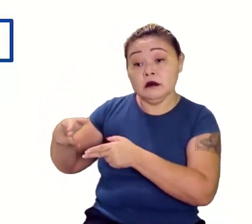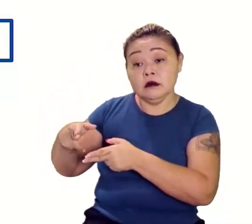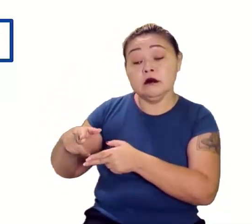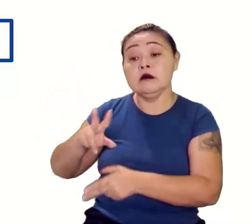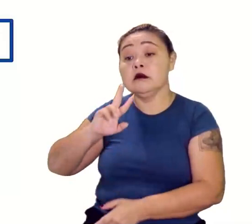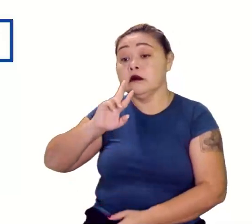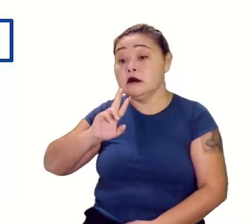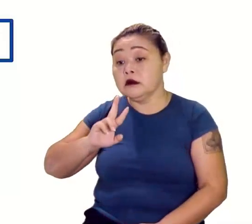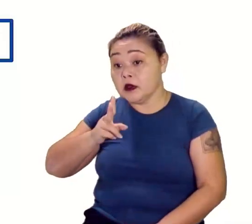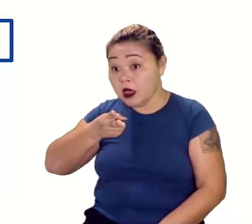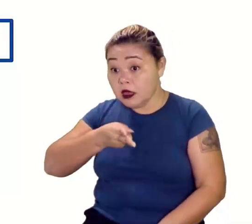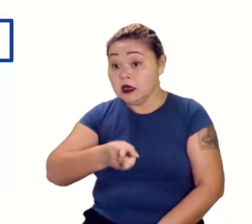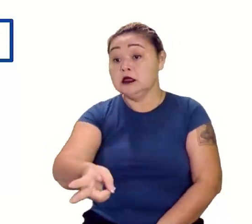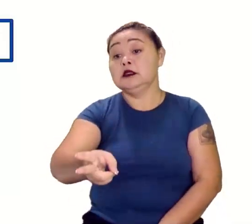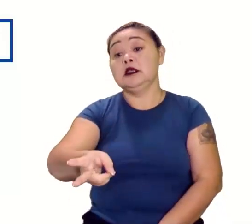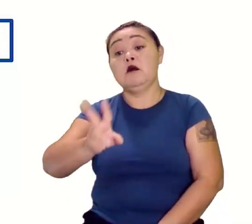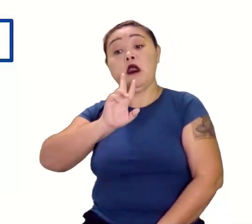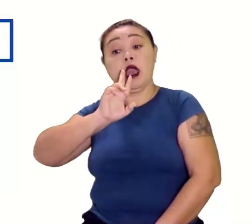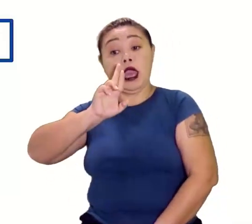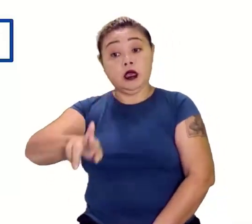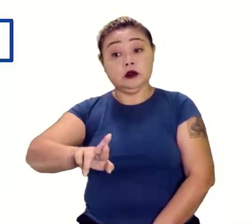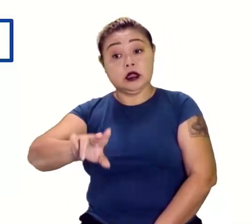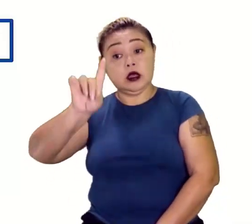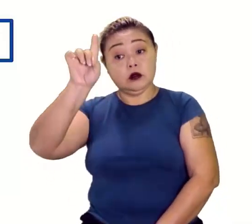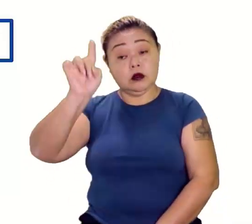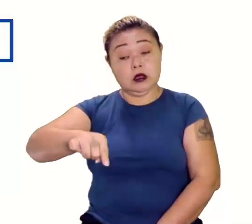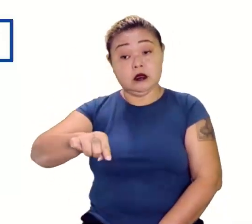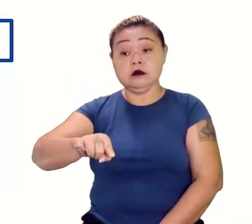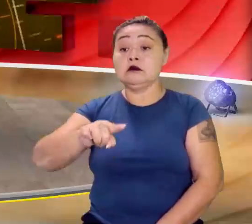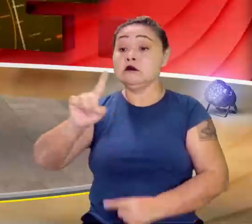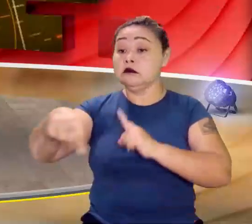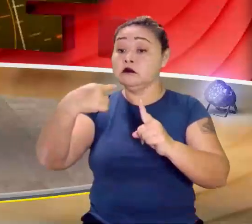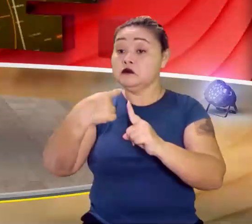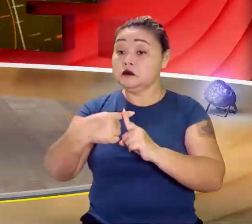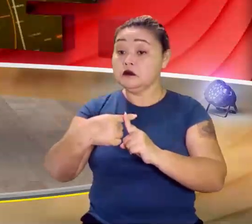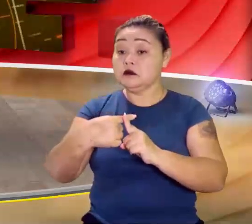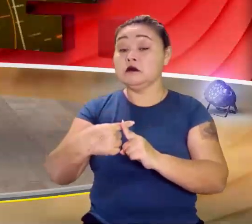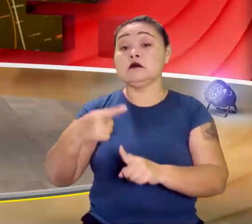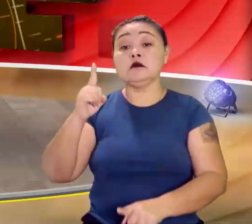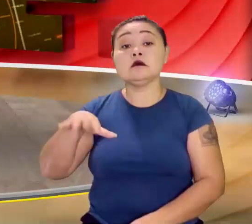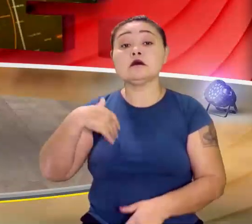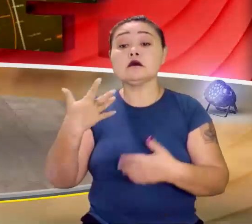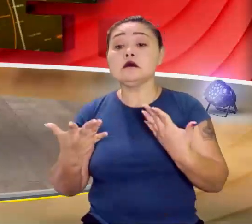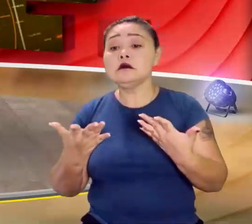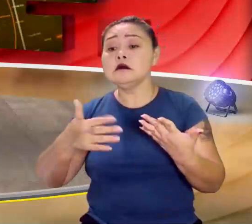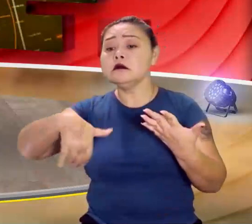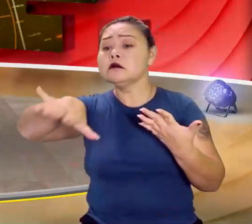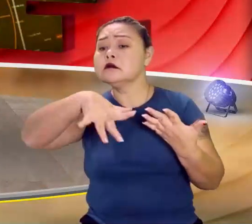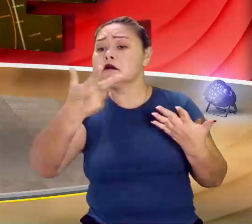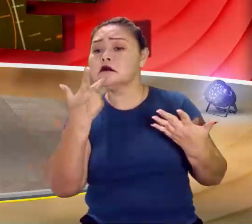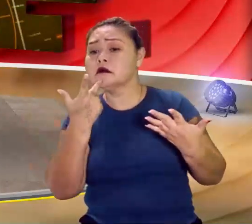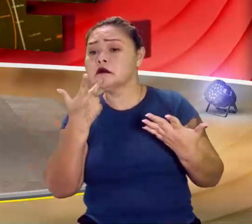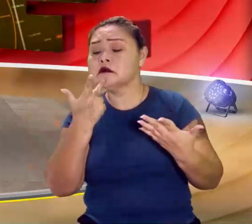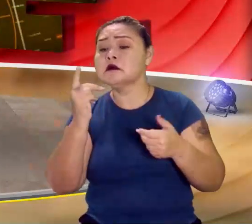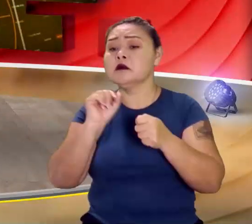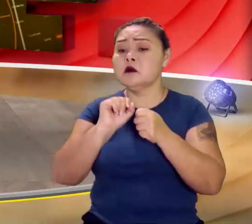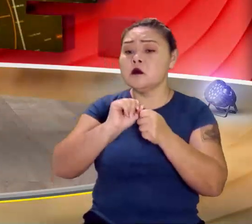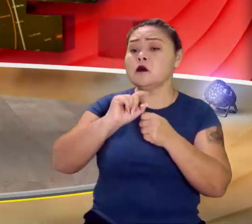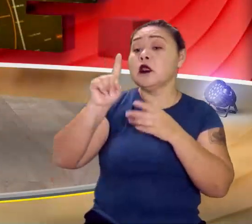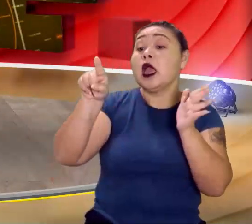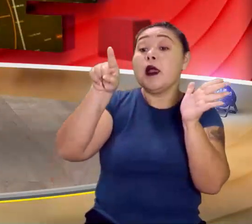dá resultado positivo. E aí, o que acontece? Aí a galera fala assim, ei, professores, mas menos 2